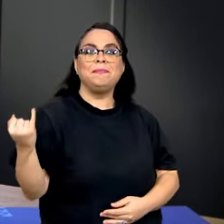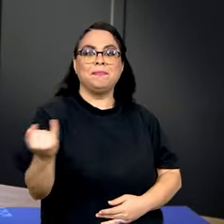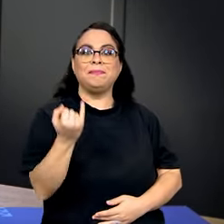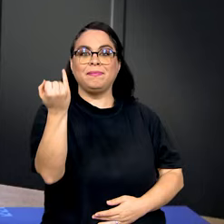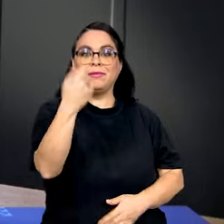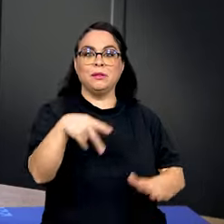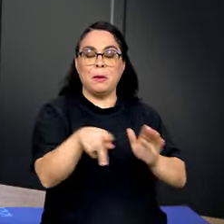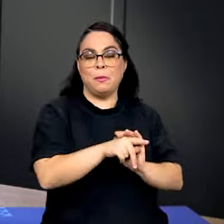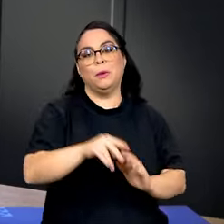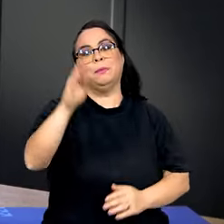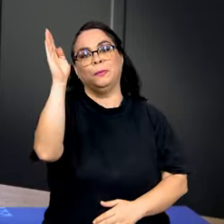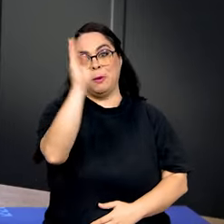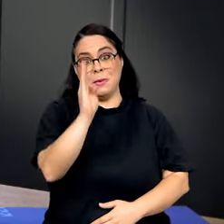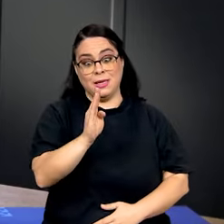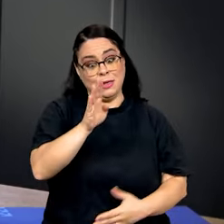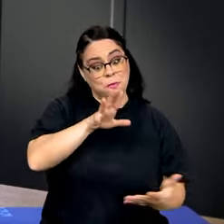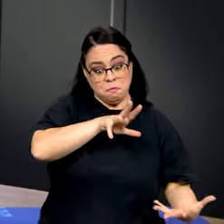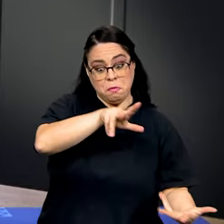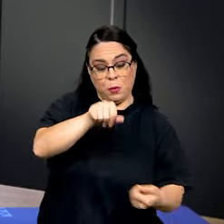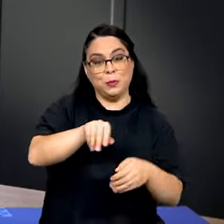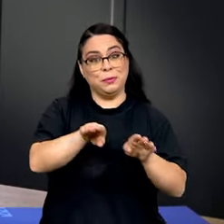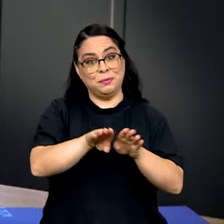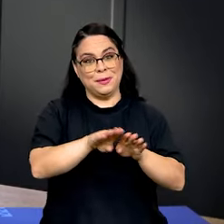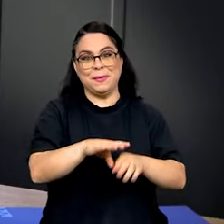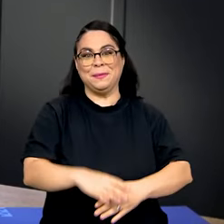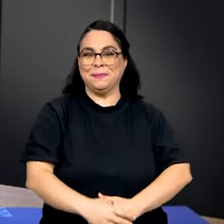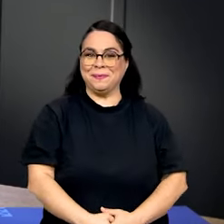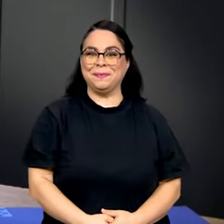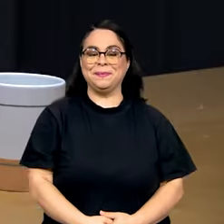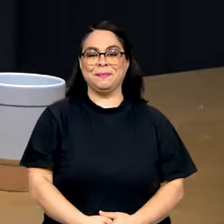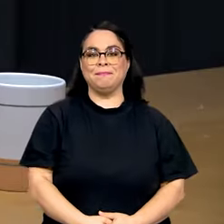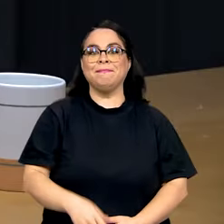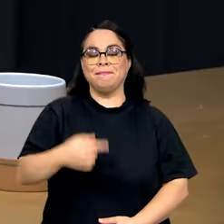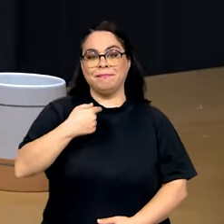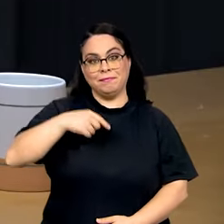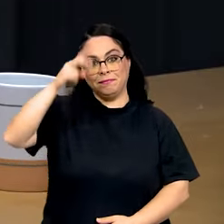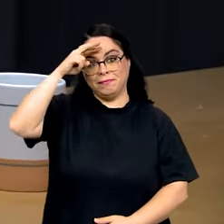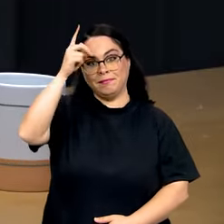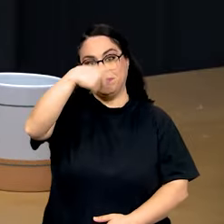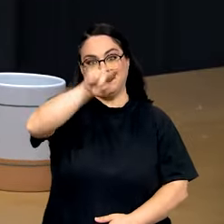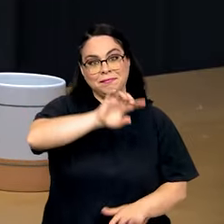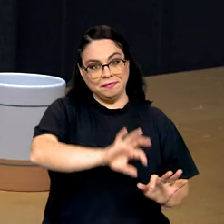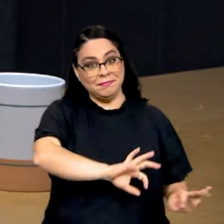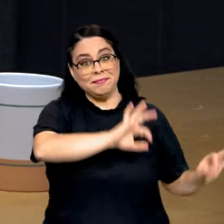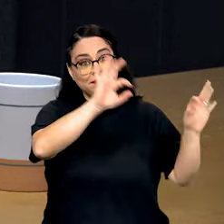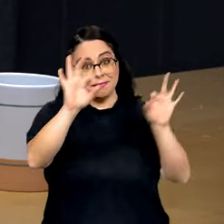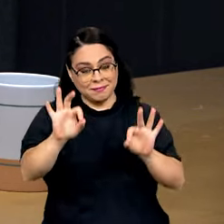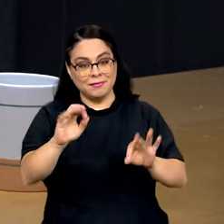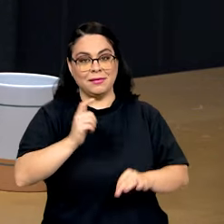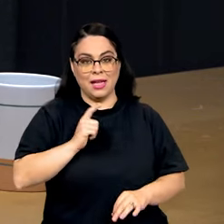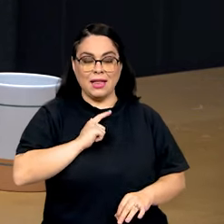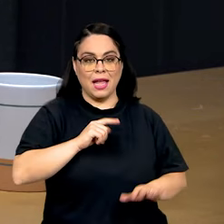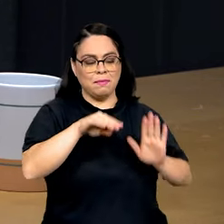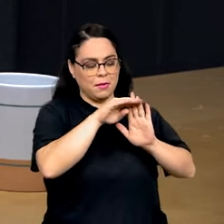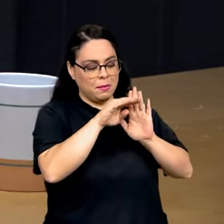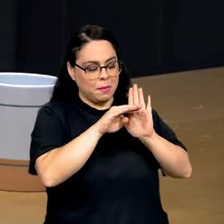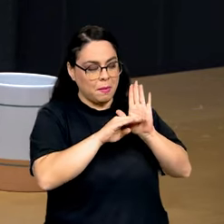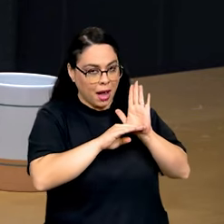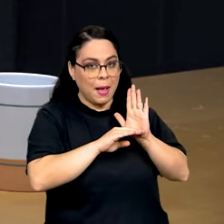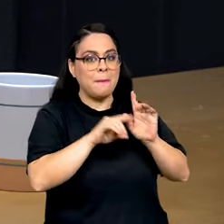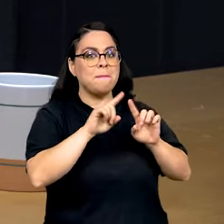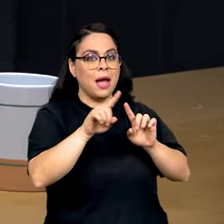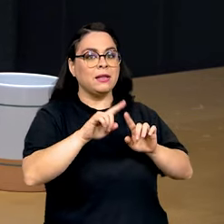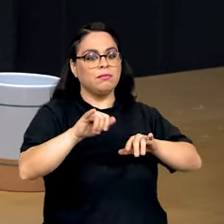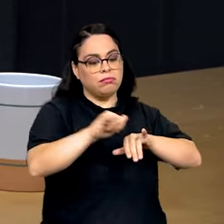importantes para o Brasil e para o mundo e eu lembro a você que nos acompanha que além do nosso programa